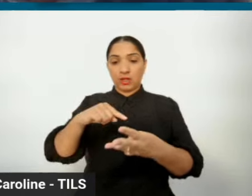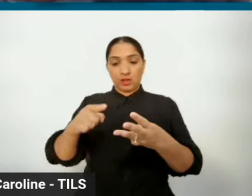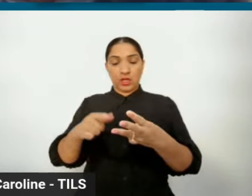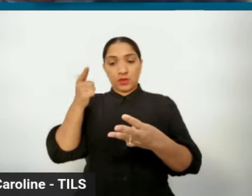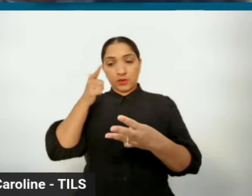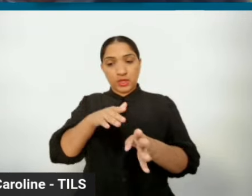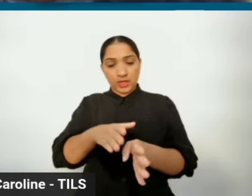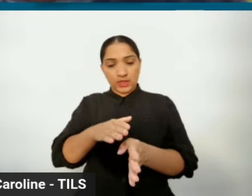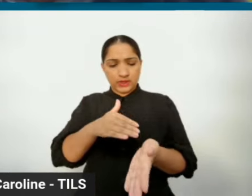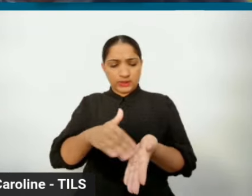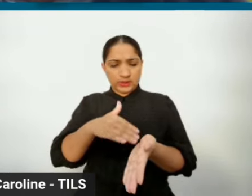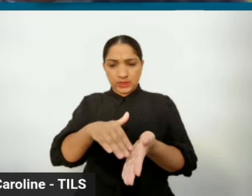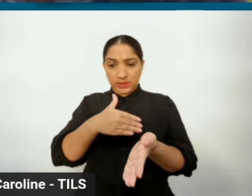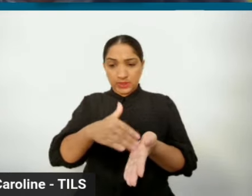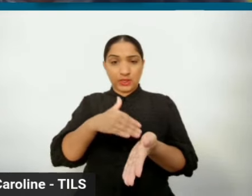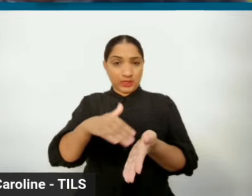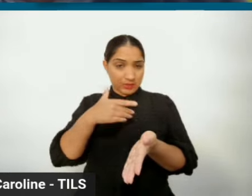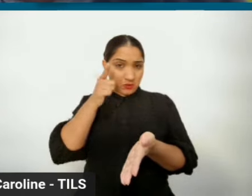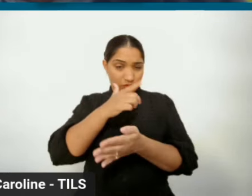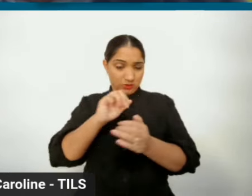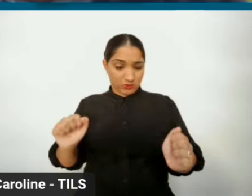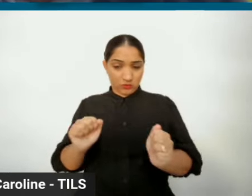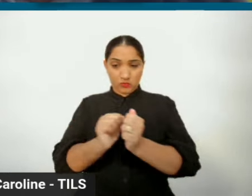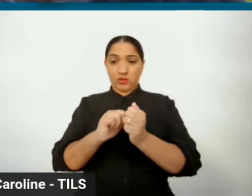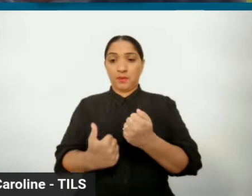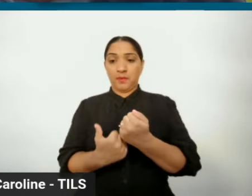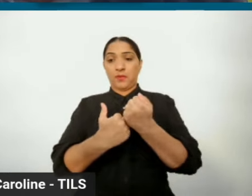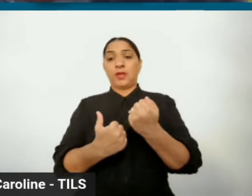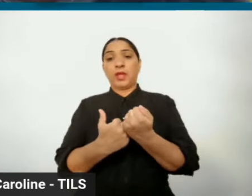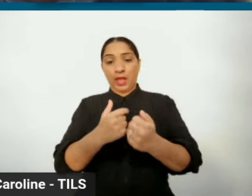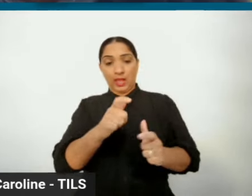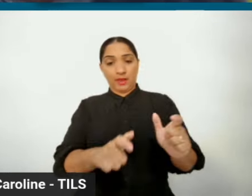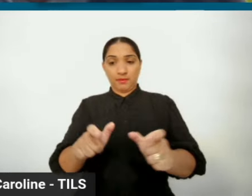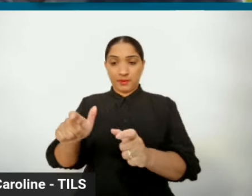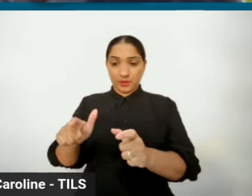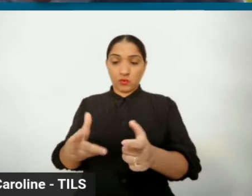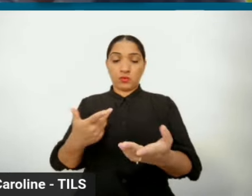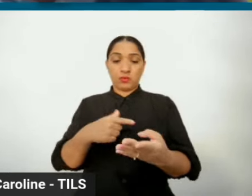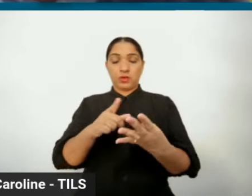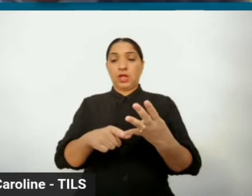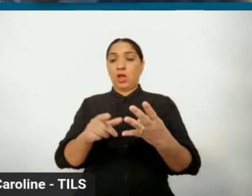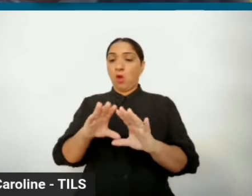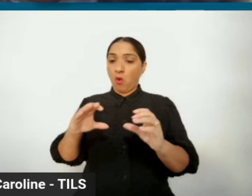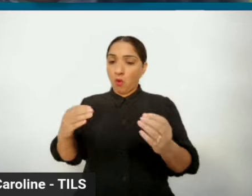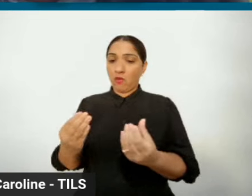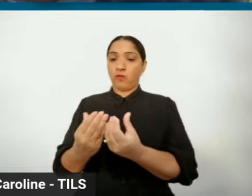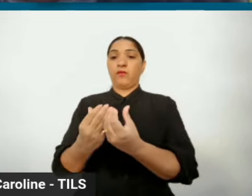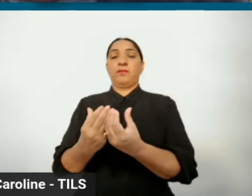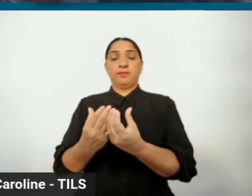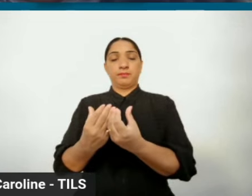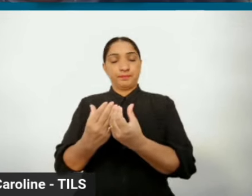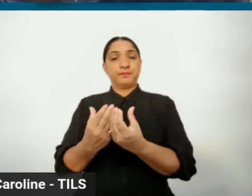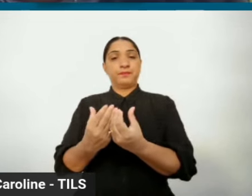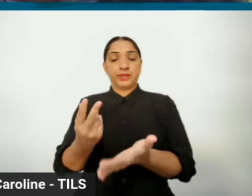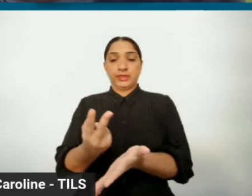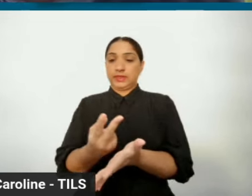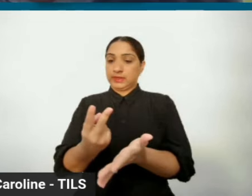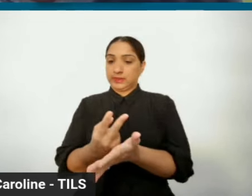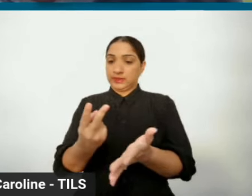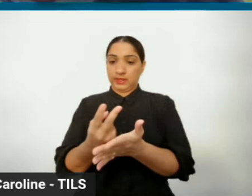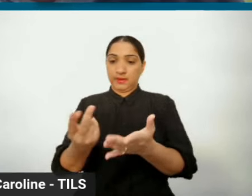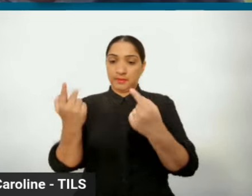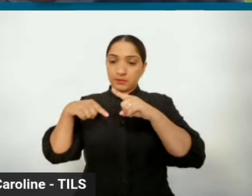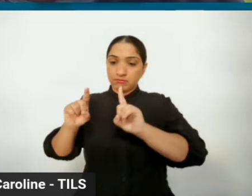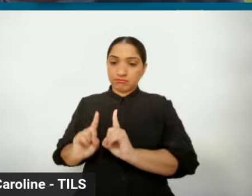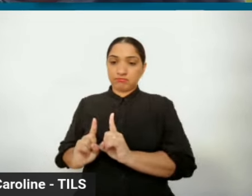de promoção dos direitos das pessoas com deficiência, enfim, nas conferências, sempre juntos, governo e